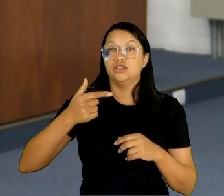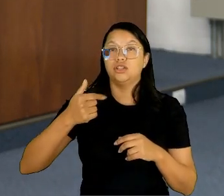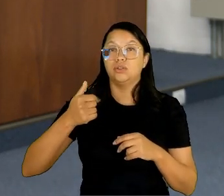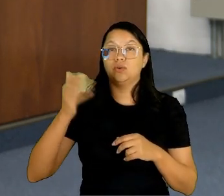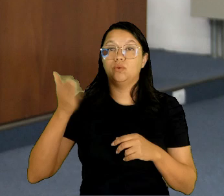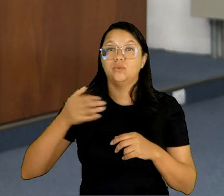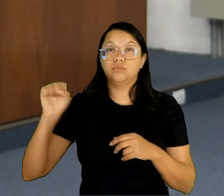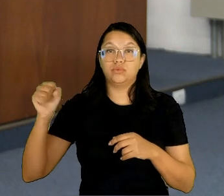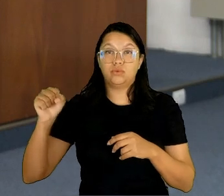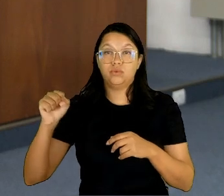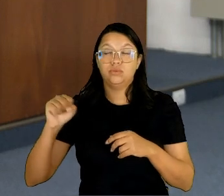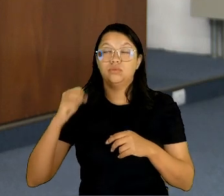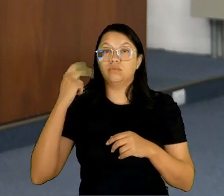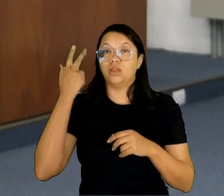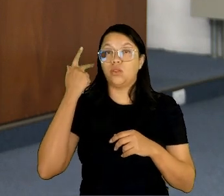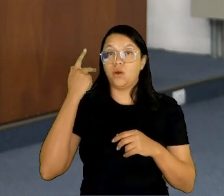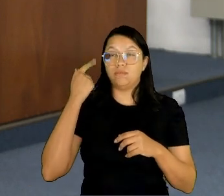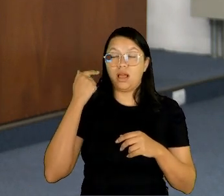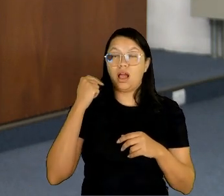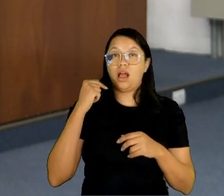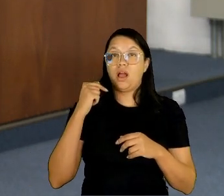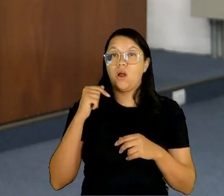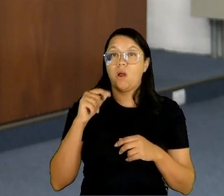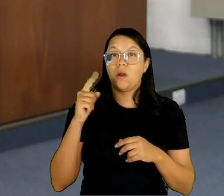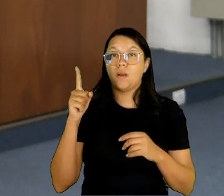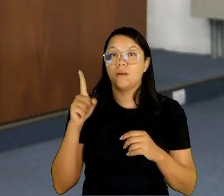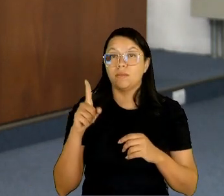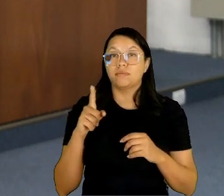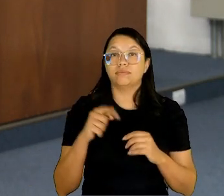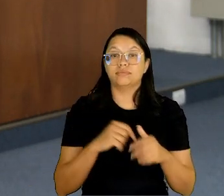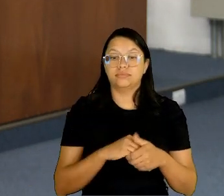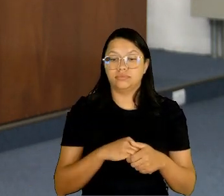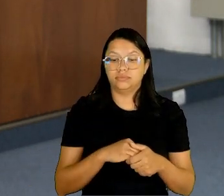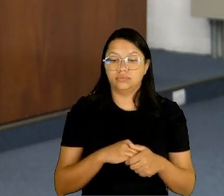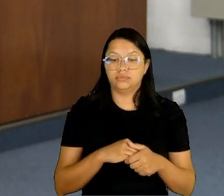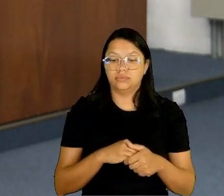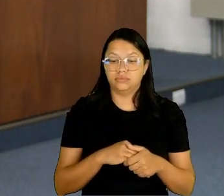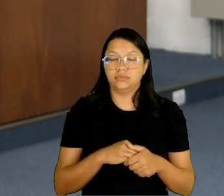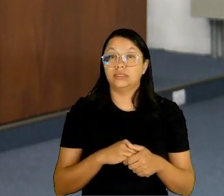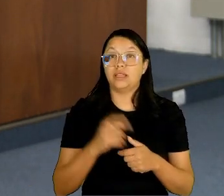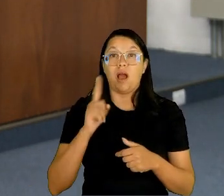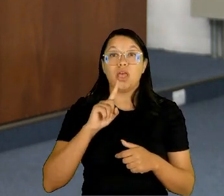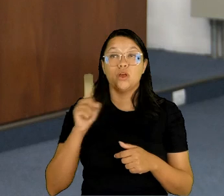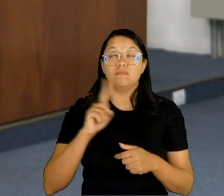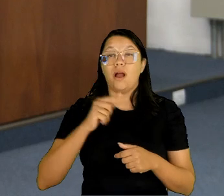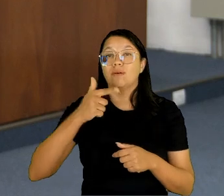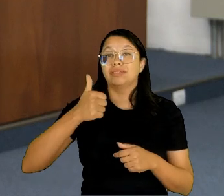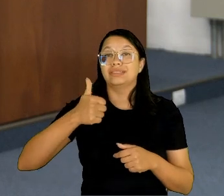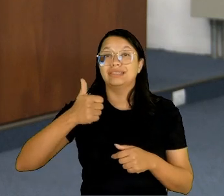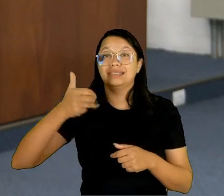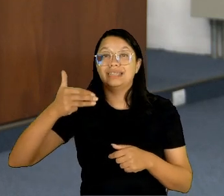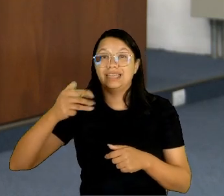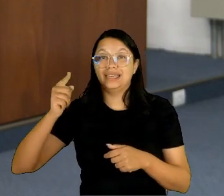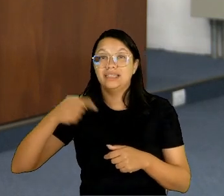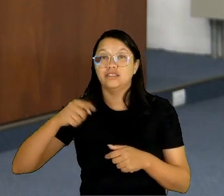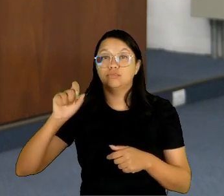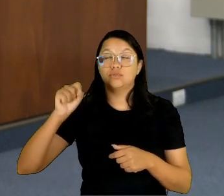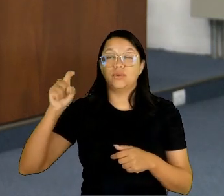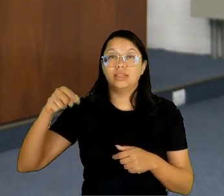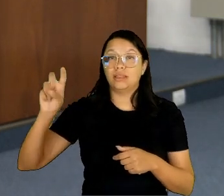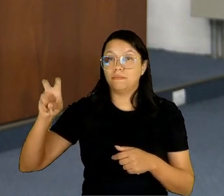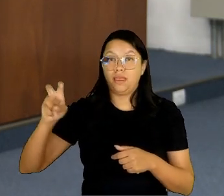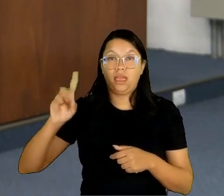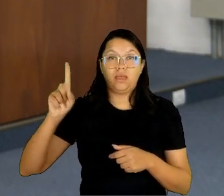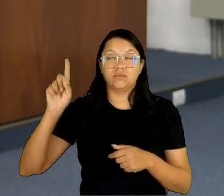chama de 12/8. E uma normal está considerada aqui menor que 13/8,5. Não quer dizer que o paciente que deu a